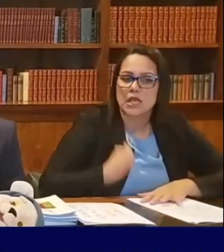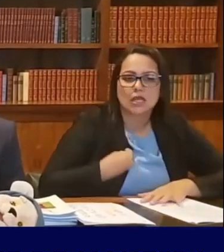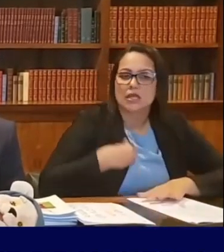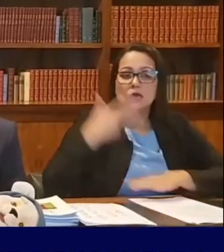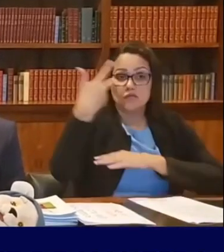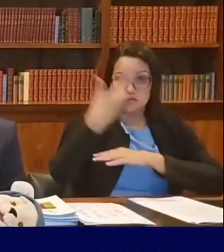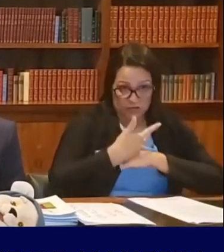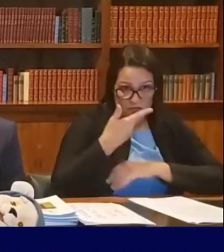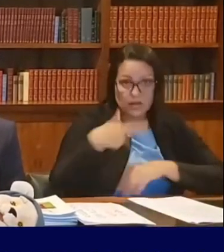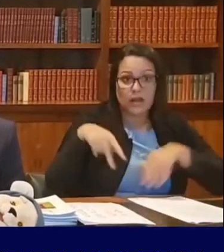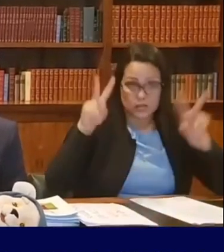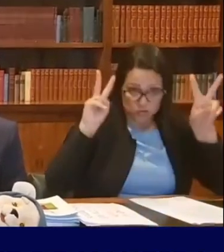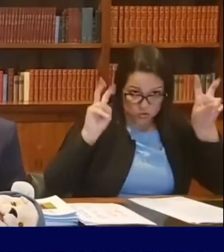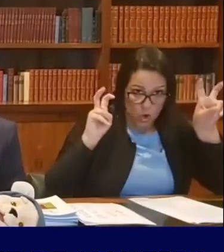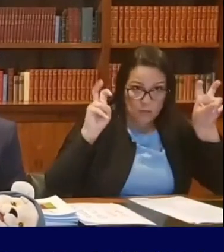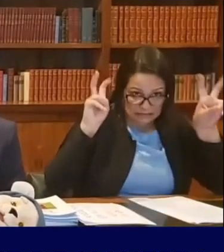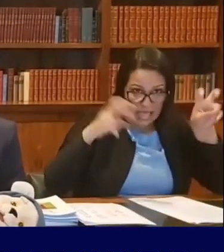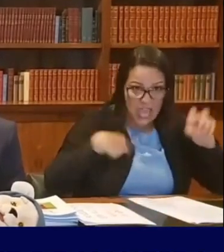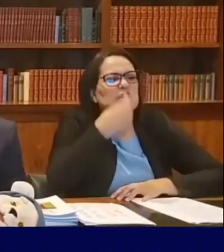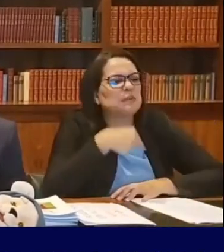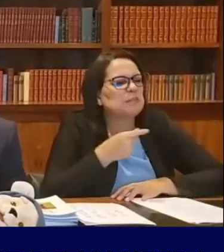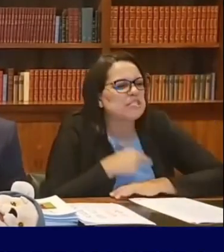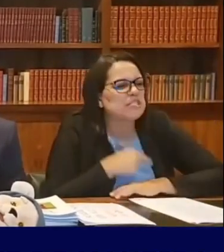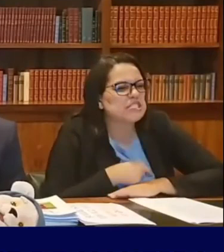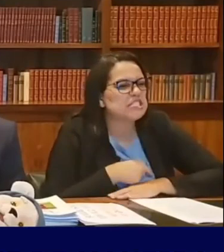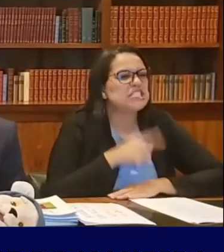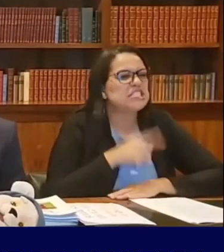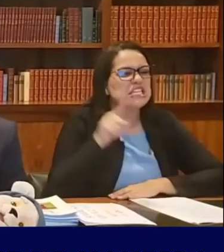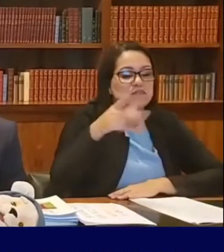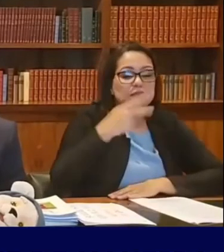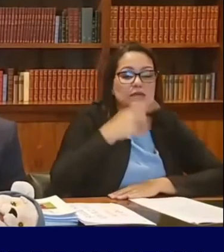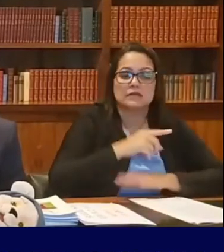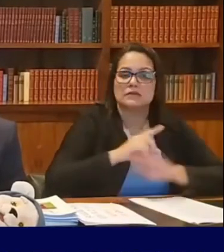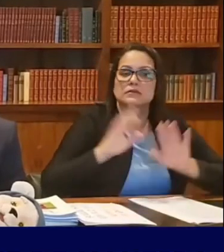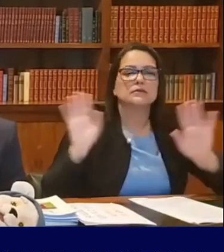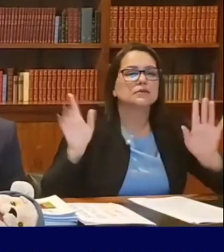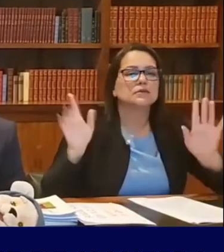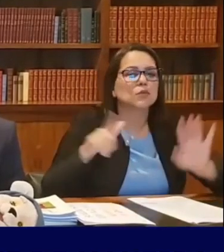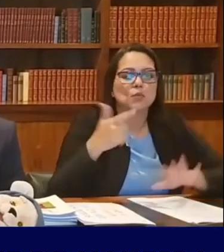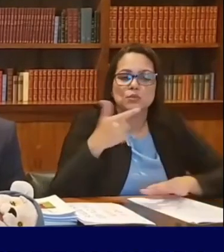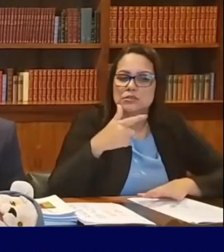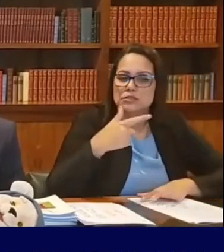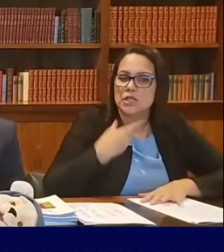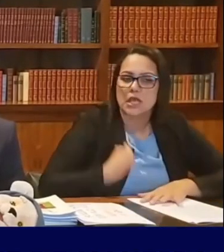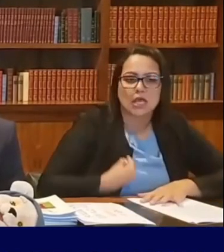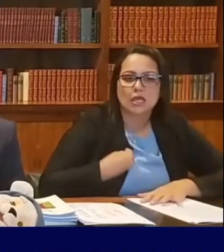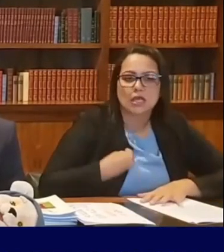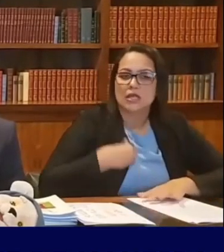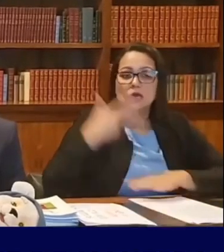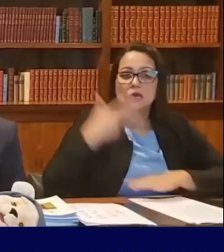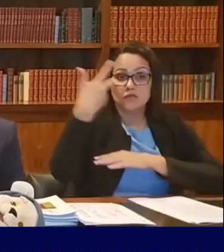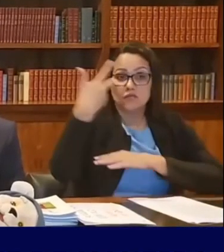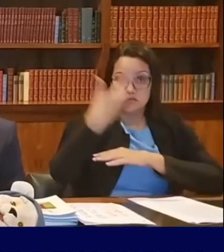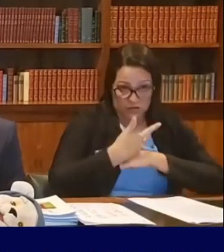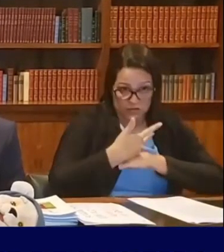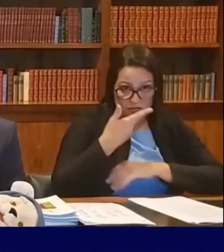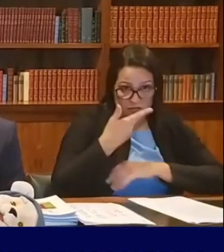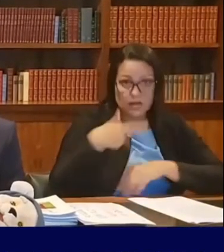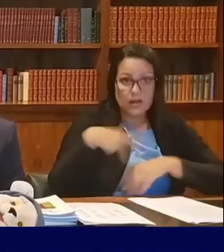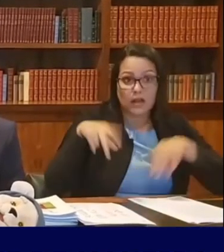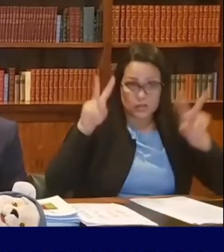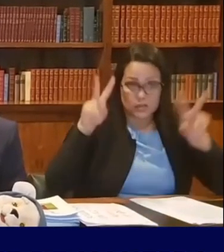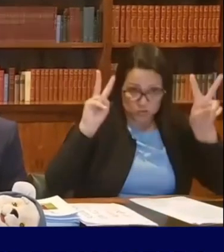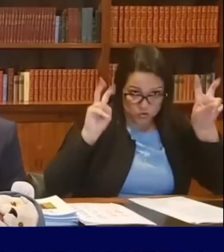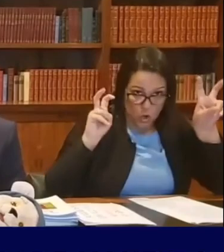um áudio meu falando dessa forma. Não existe um vídeo ou um áudio meu